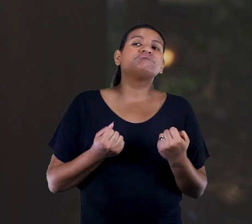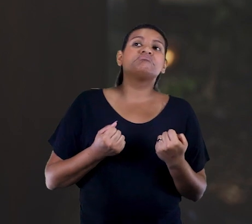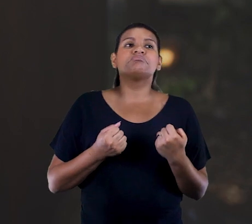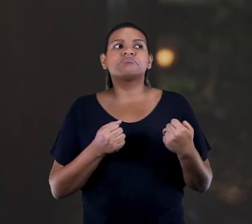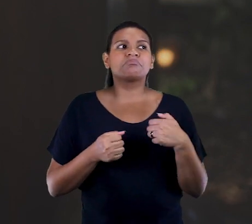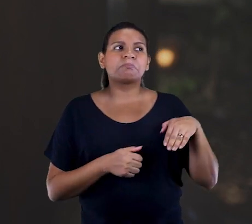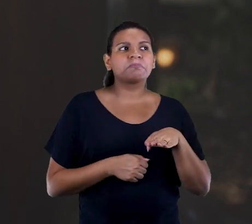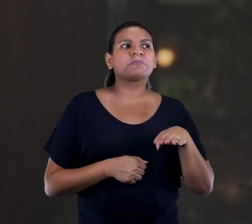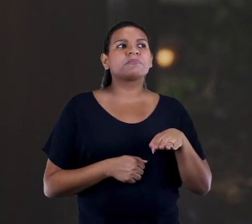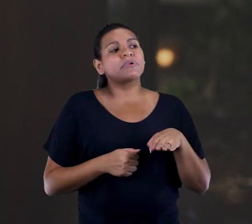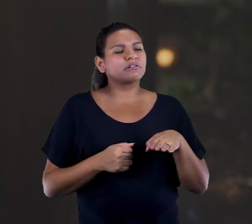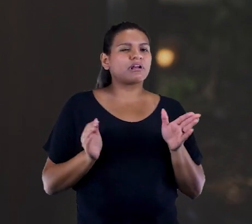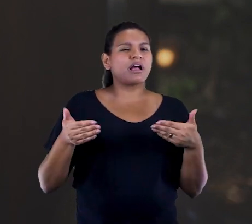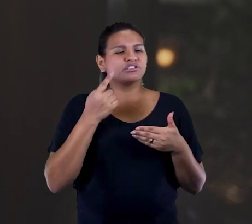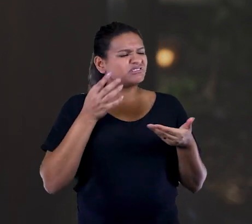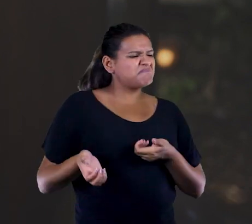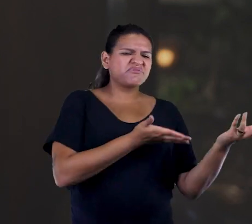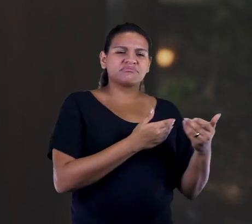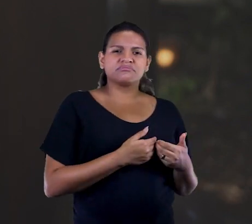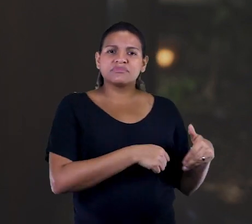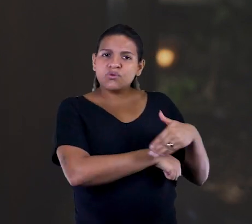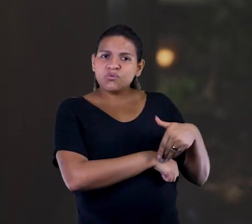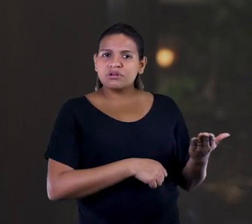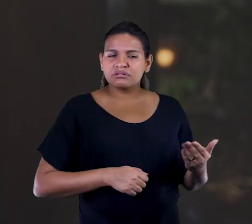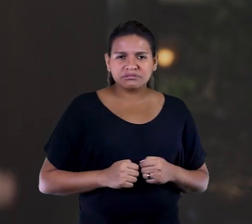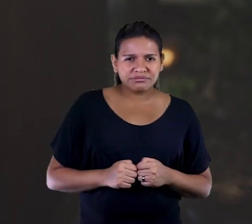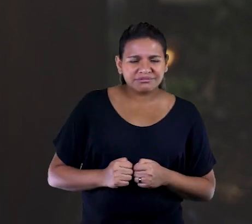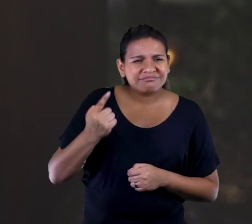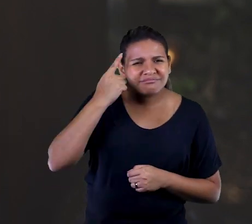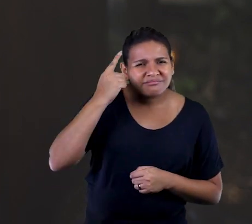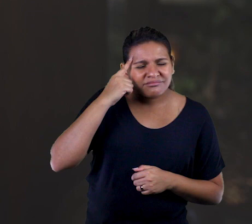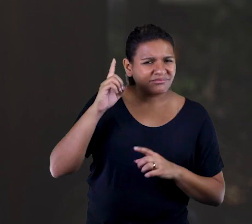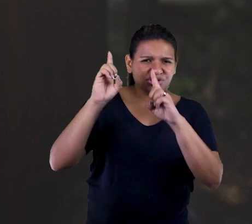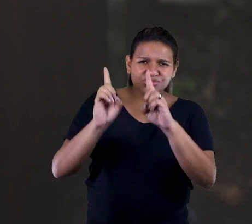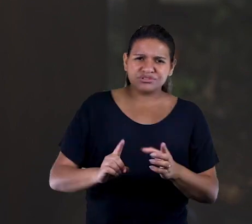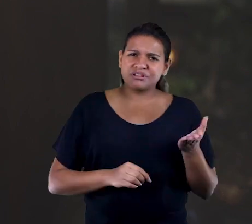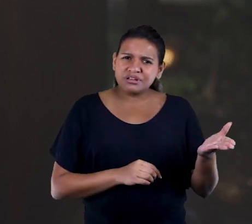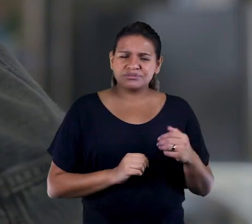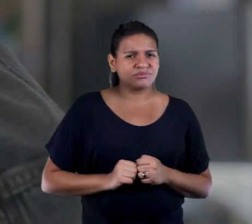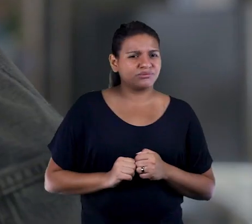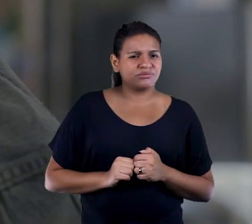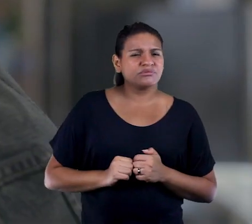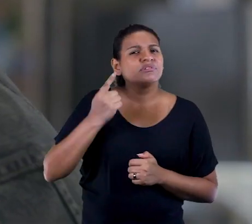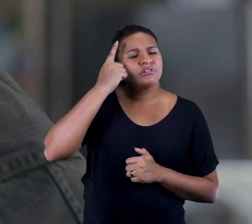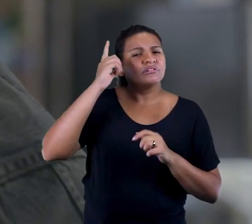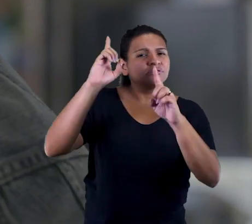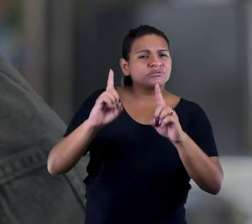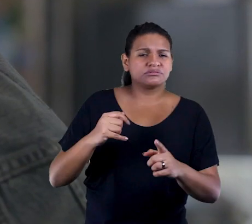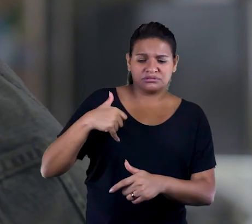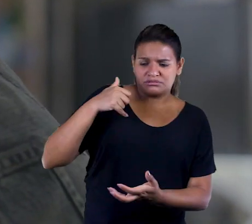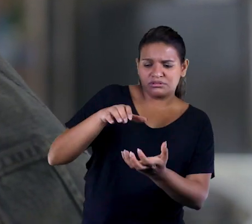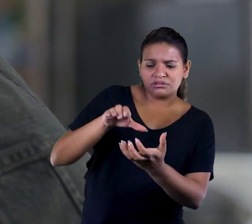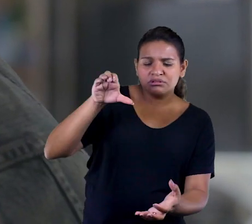Brasil não pensam sobre os direitos dos humanos, dos idosos, dos indígenas. Se você não sabe qual é o problema, como é